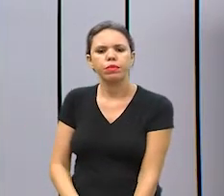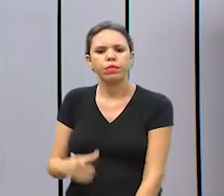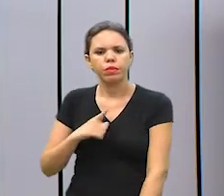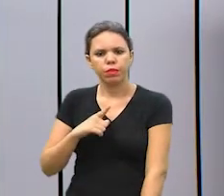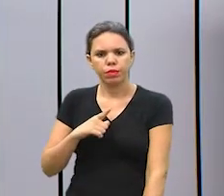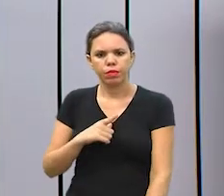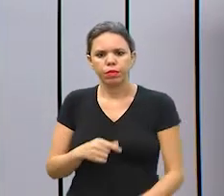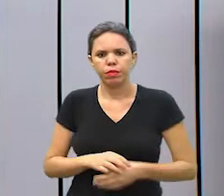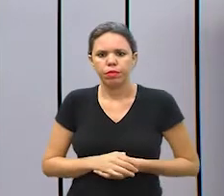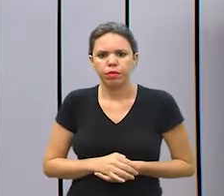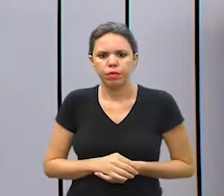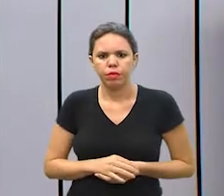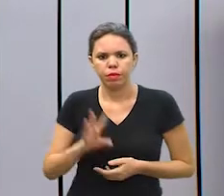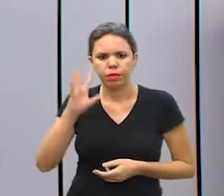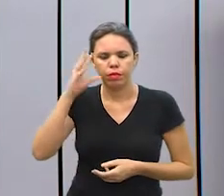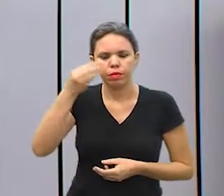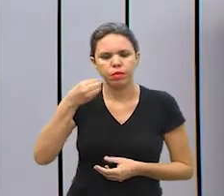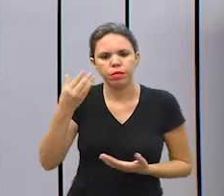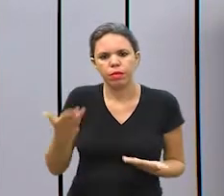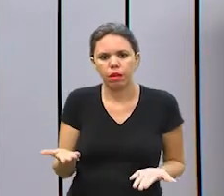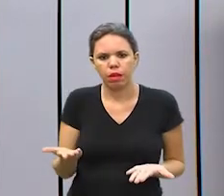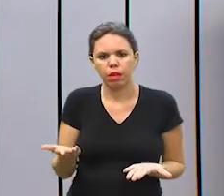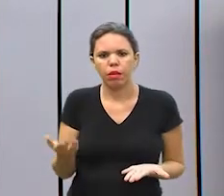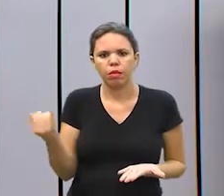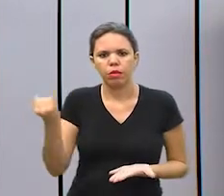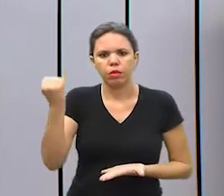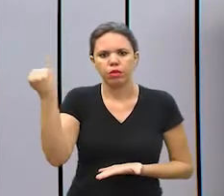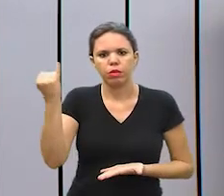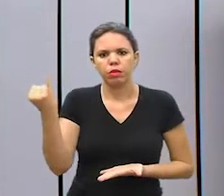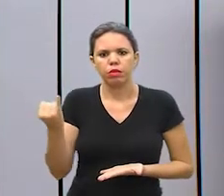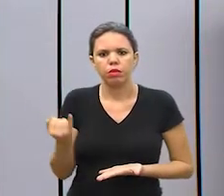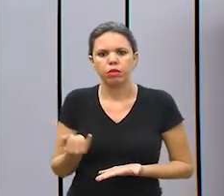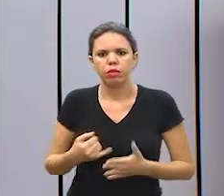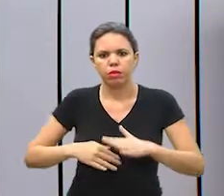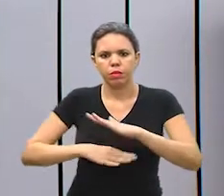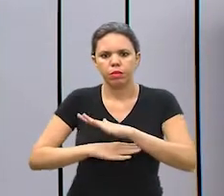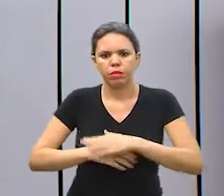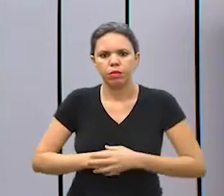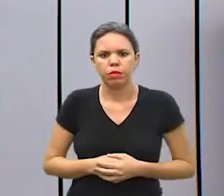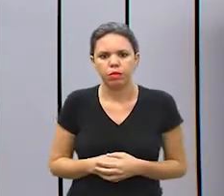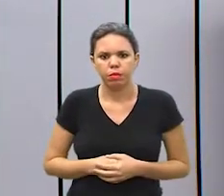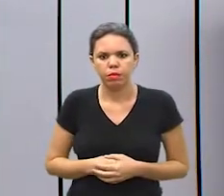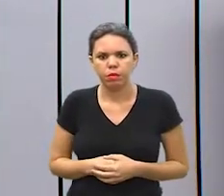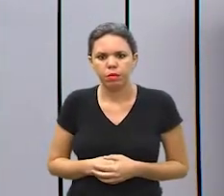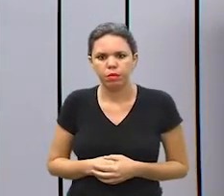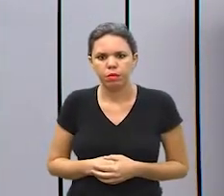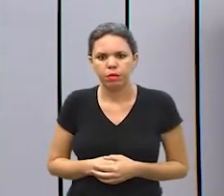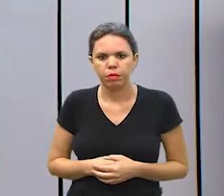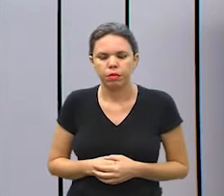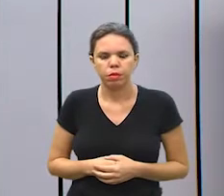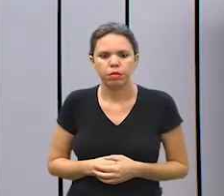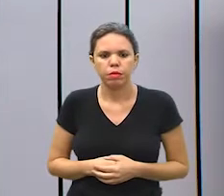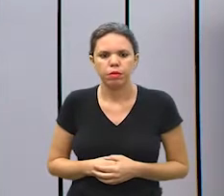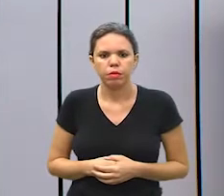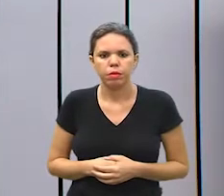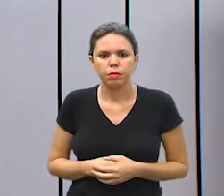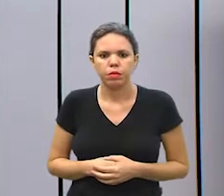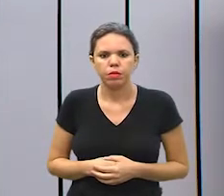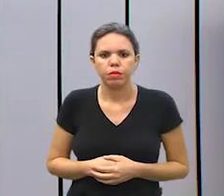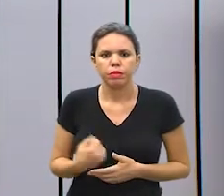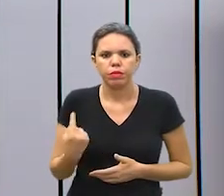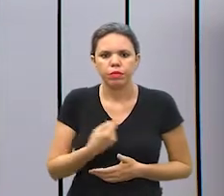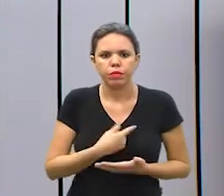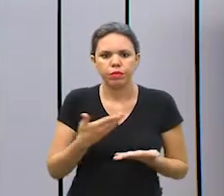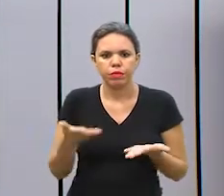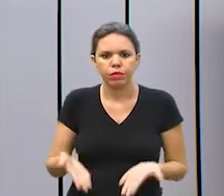temos aí um entendimento que ela é uma das mais importantes da Câmara Municipal, pela situação que a